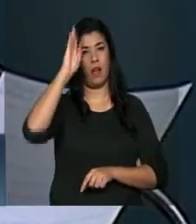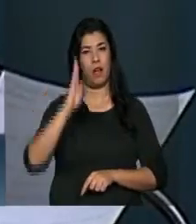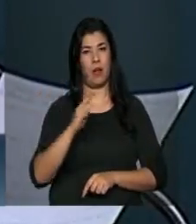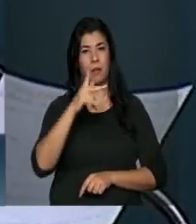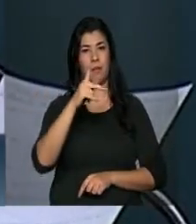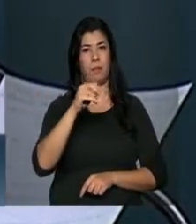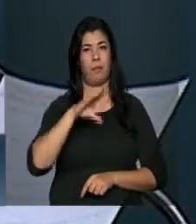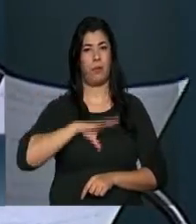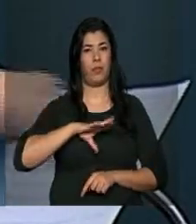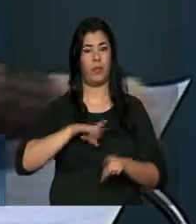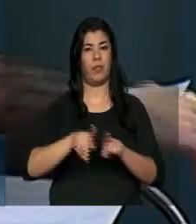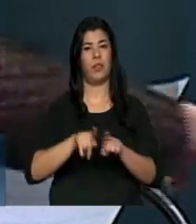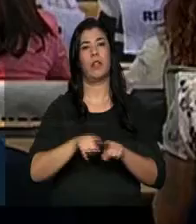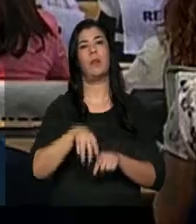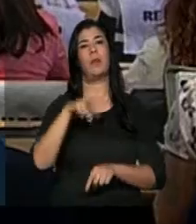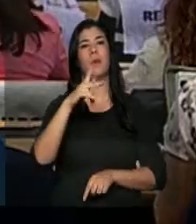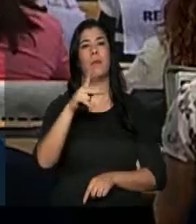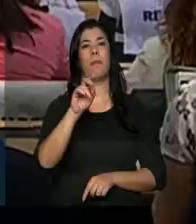Ibérica.